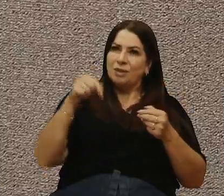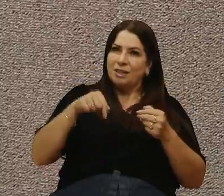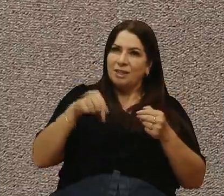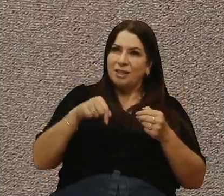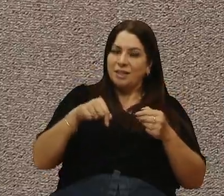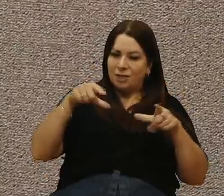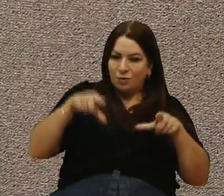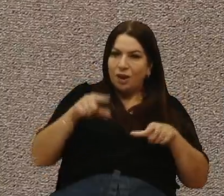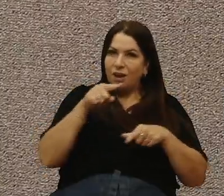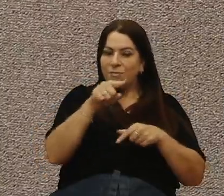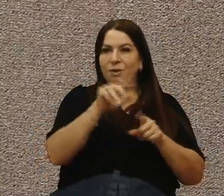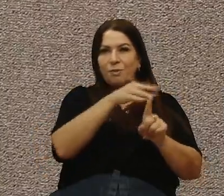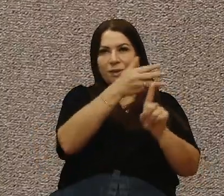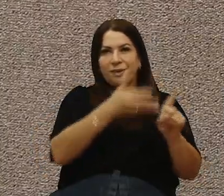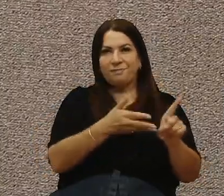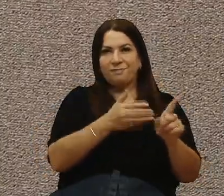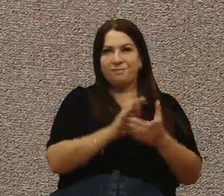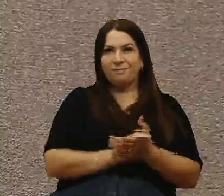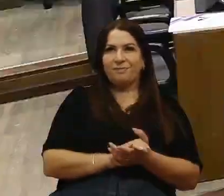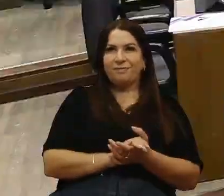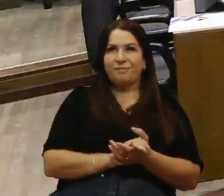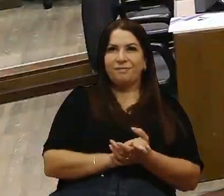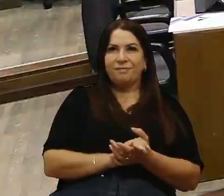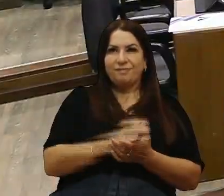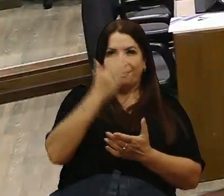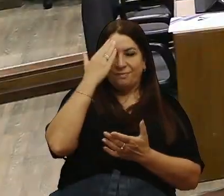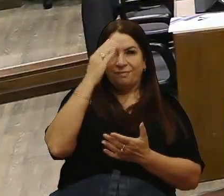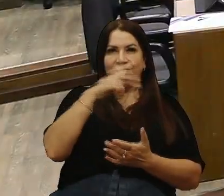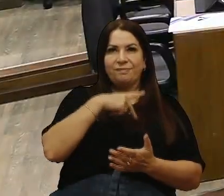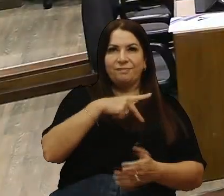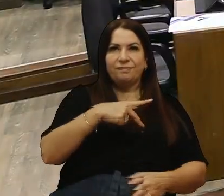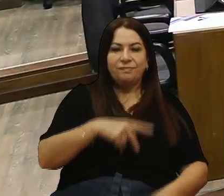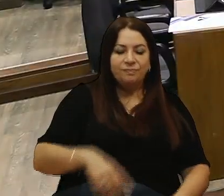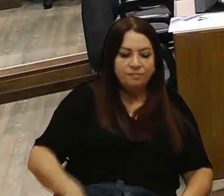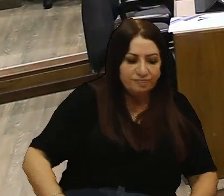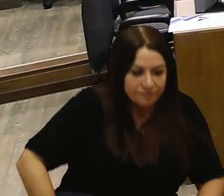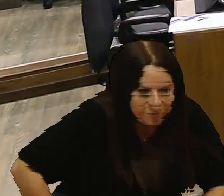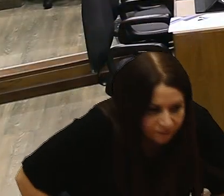nesse lugar para poder prestar essa homenagem. Obrigada, presidente. Obrigado.